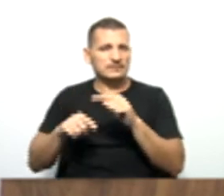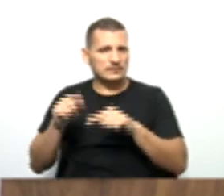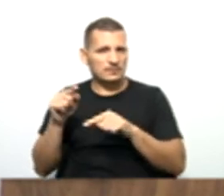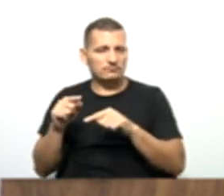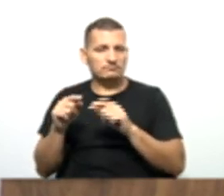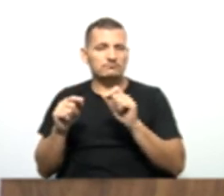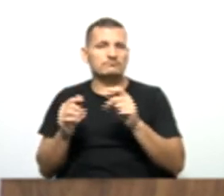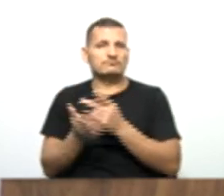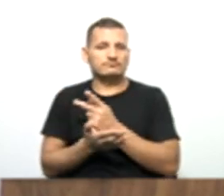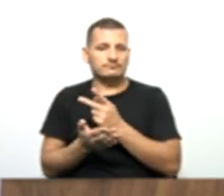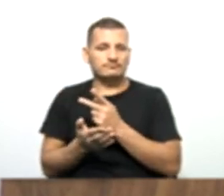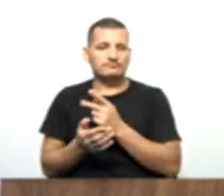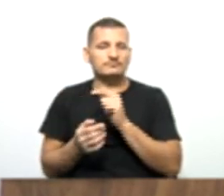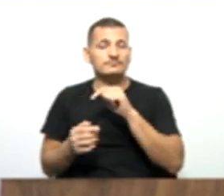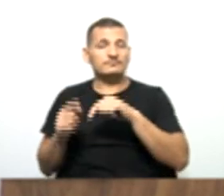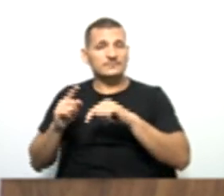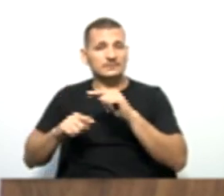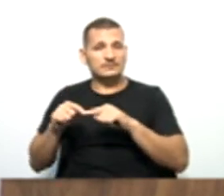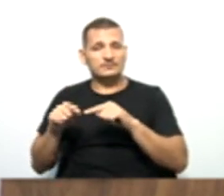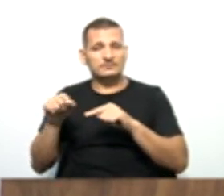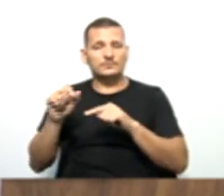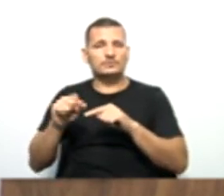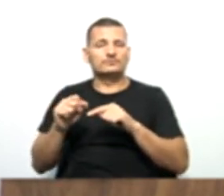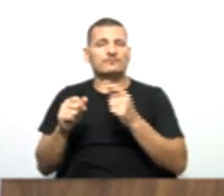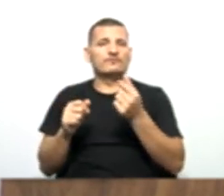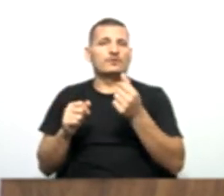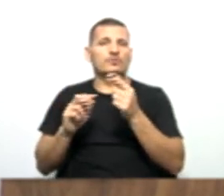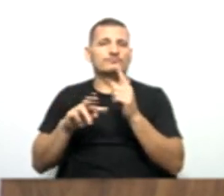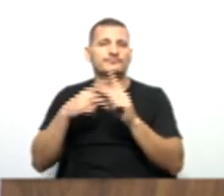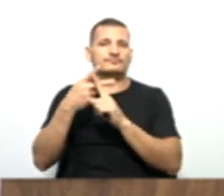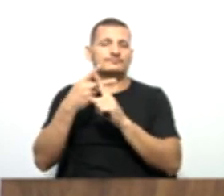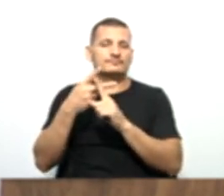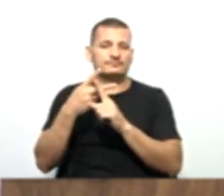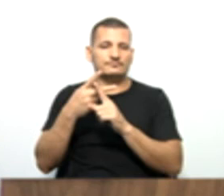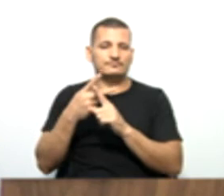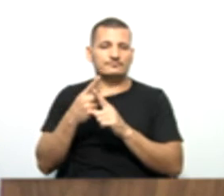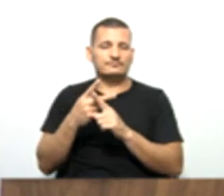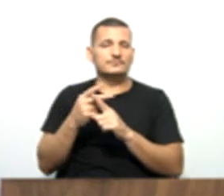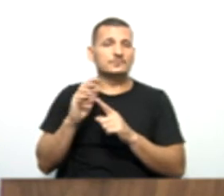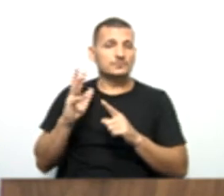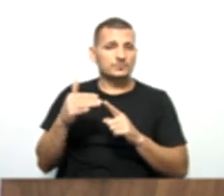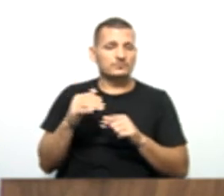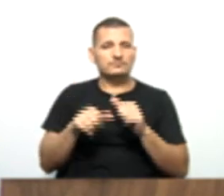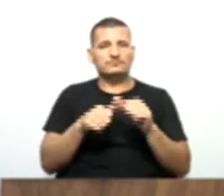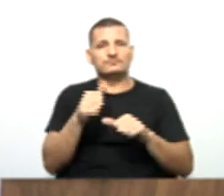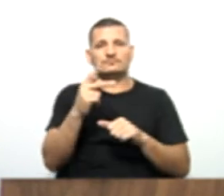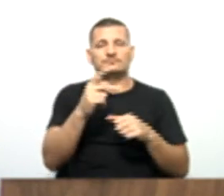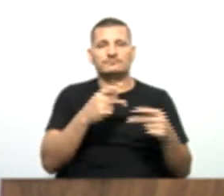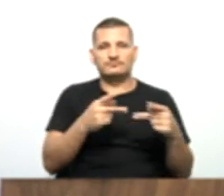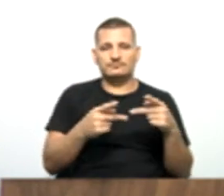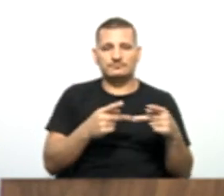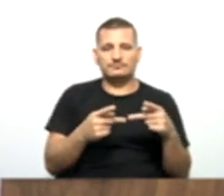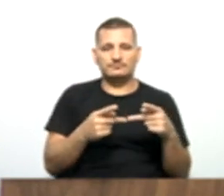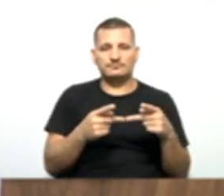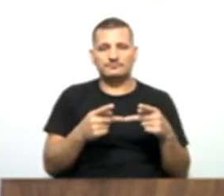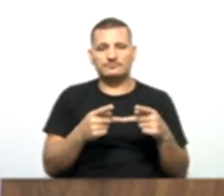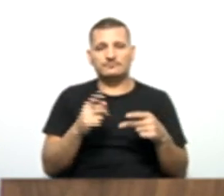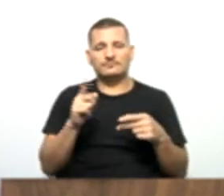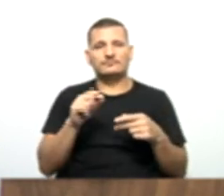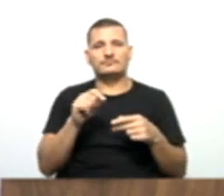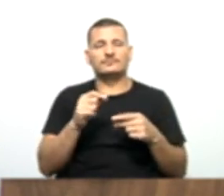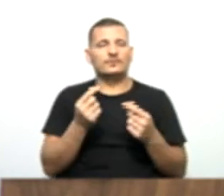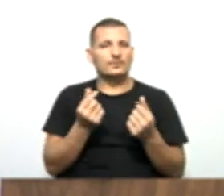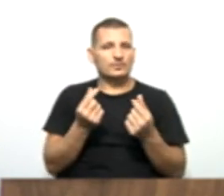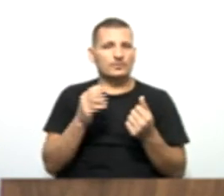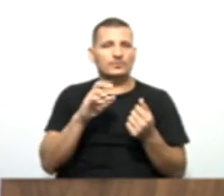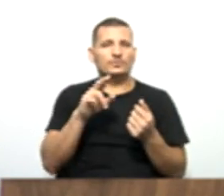acontecer? Esse material pode ser alterado o preço, subir. Isso tudo vai alterar o teu projeto, meu projeto. Né? Que é a questão do custo,